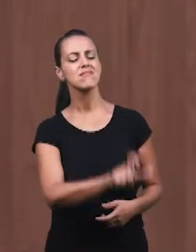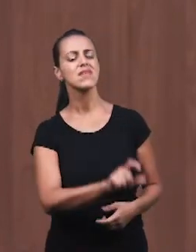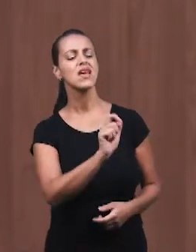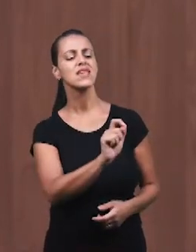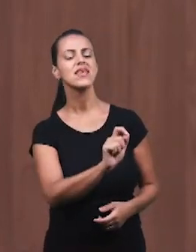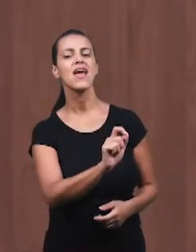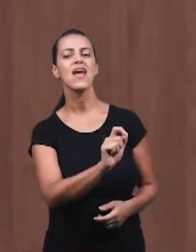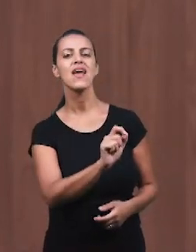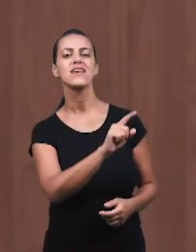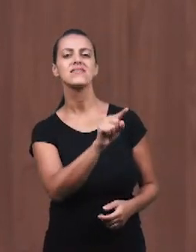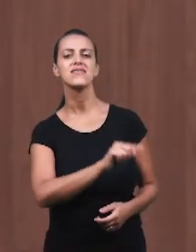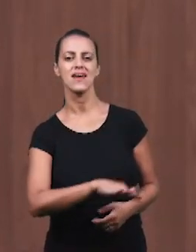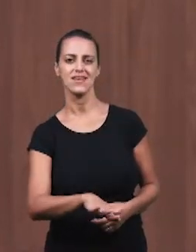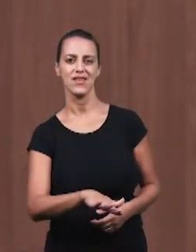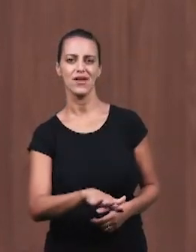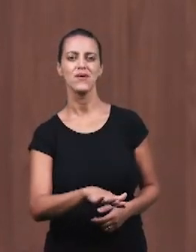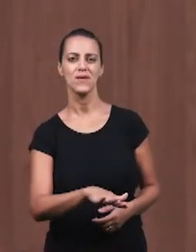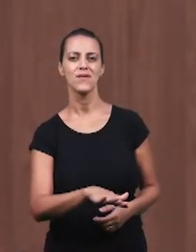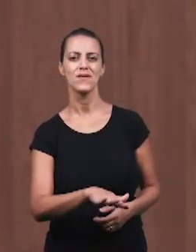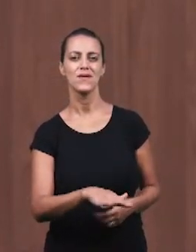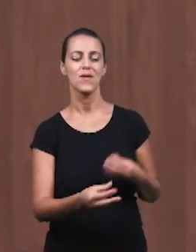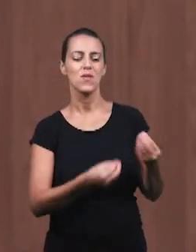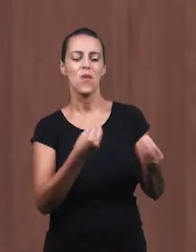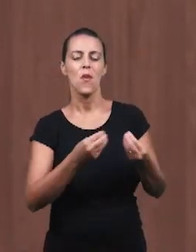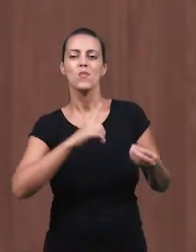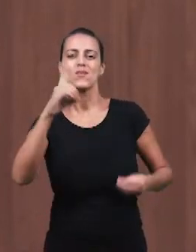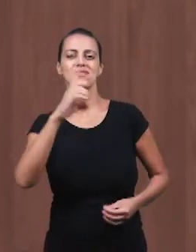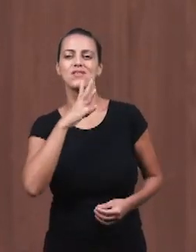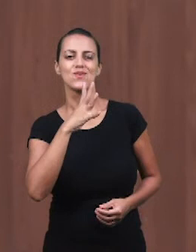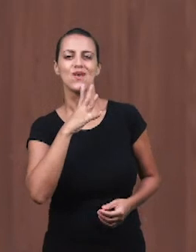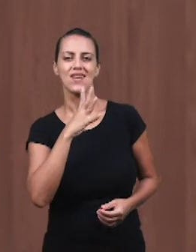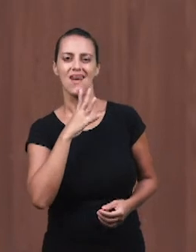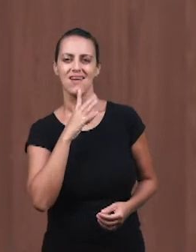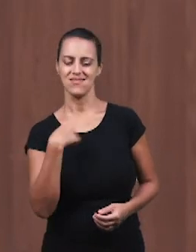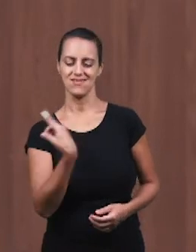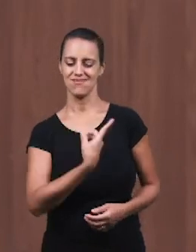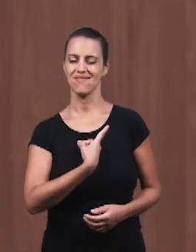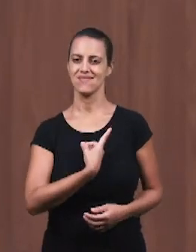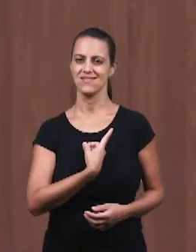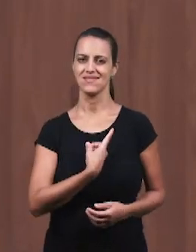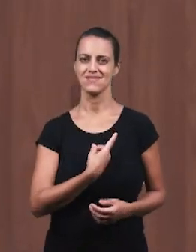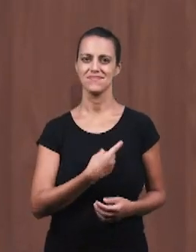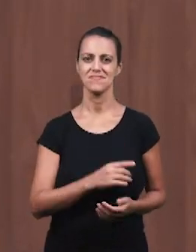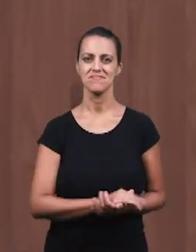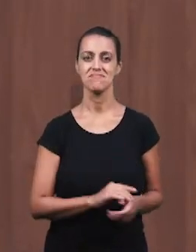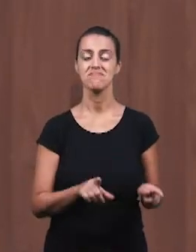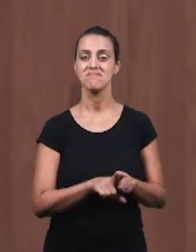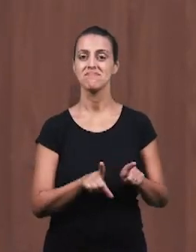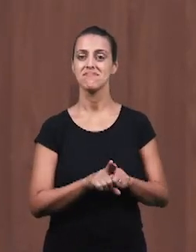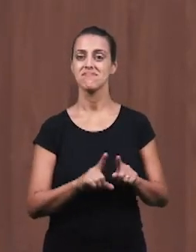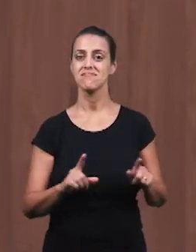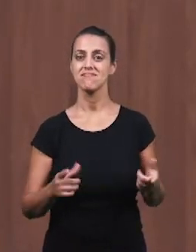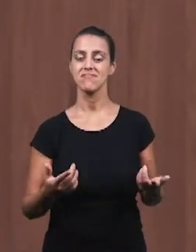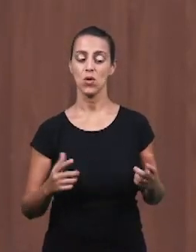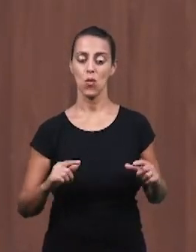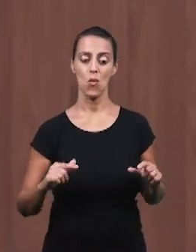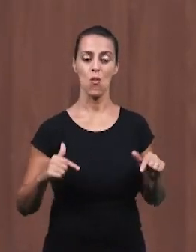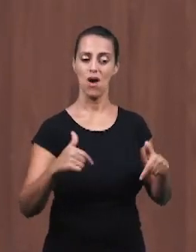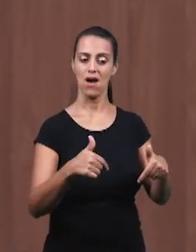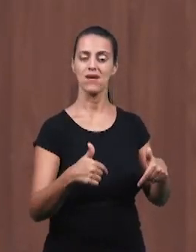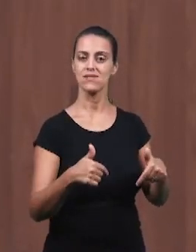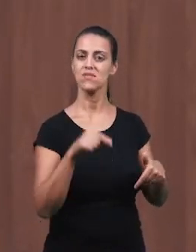Zaqueu, mostrando Deus o Pai, como ele conhece o homem. E o ato, inclusive,